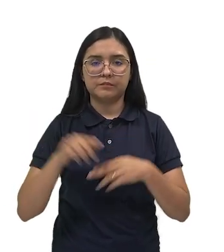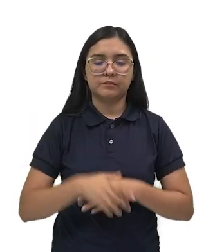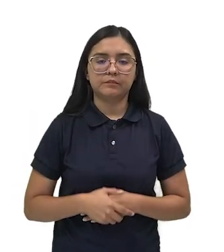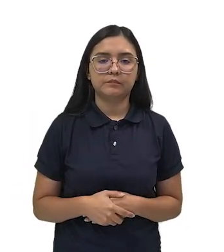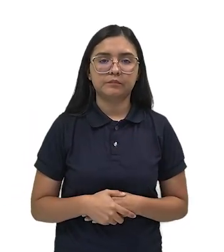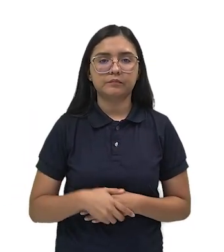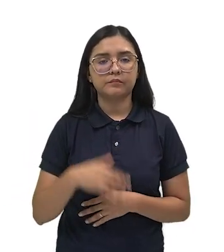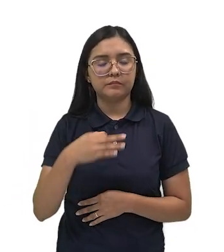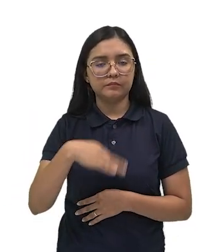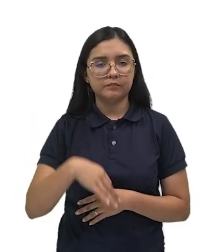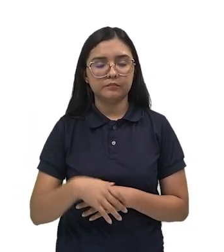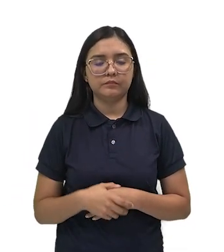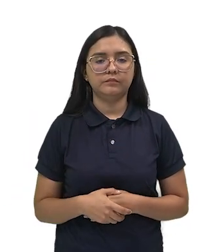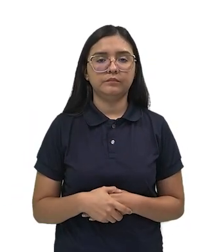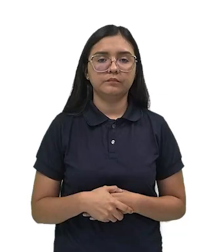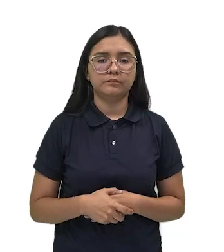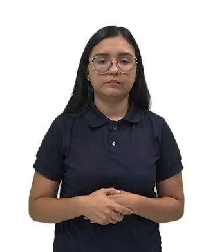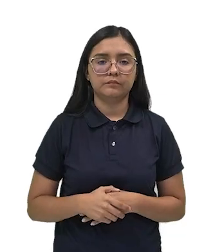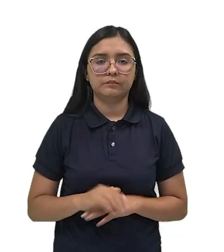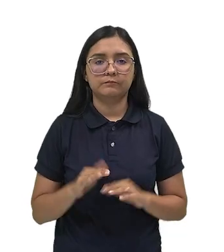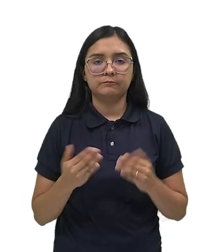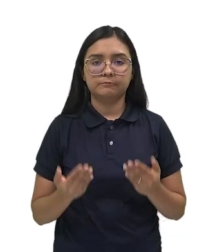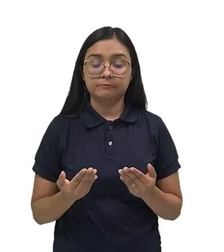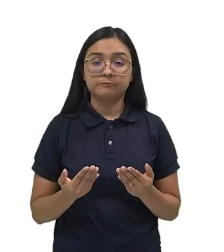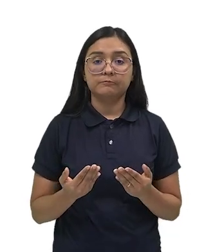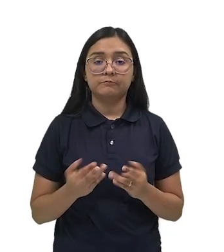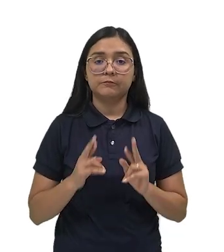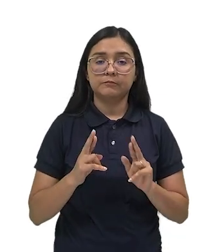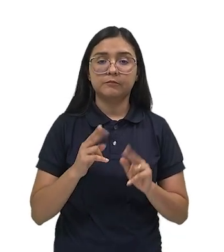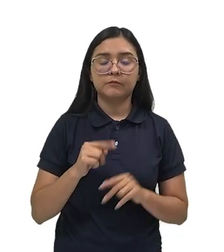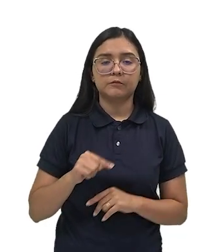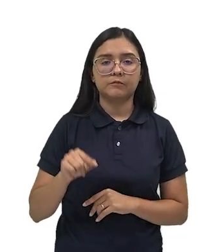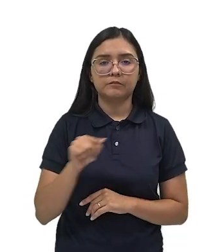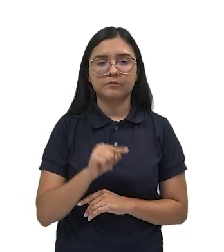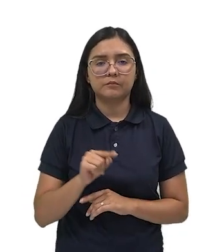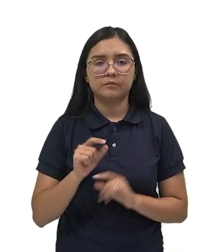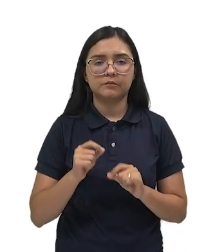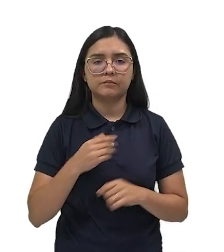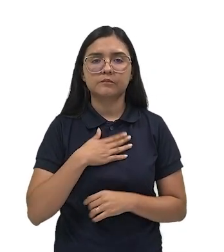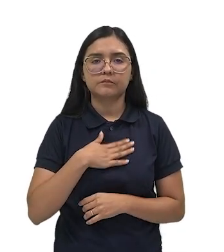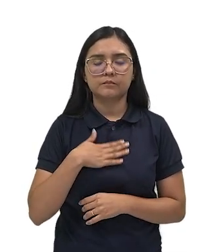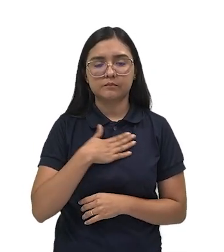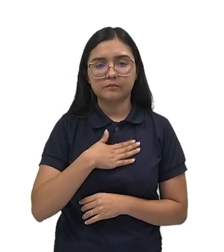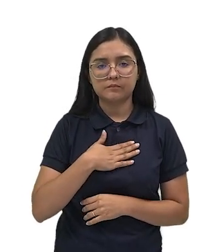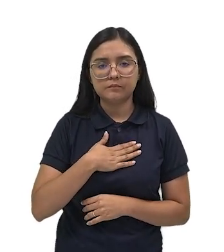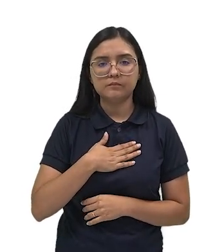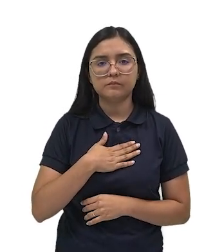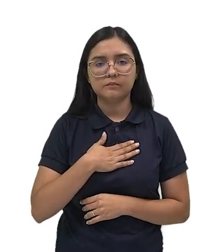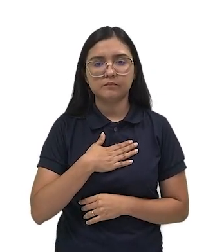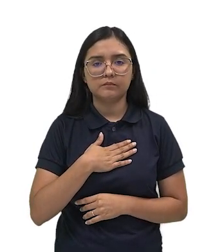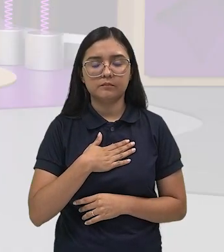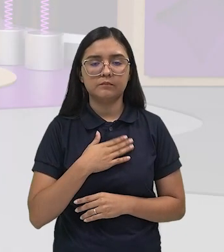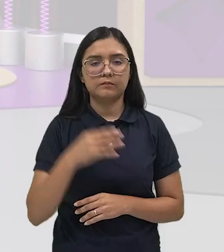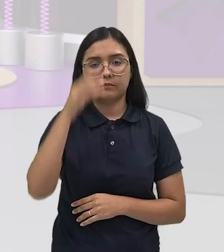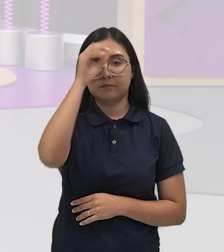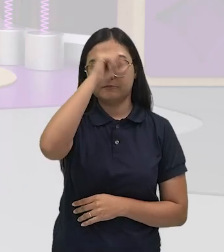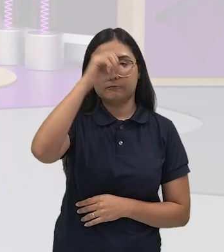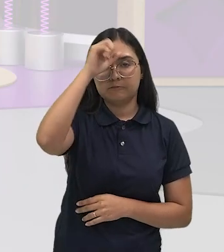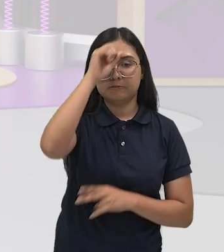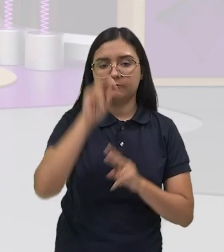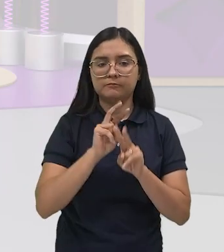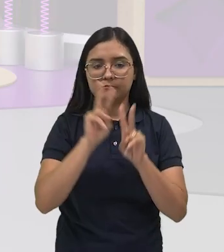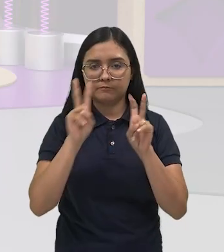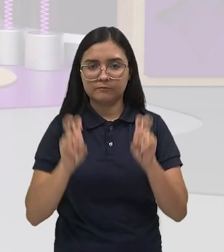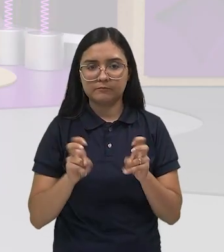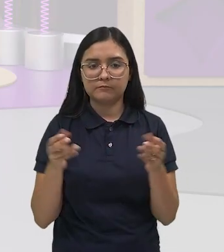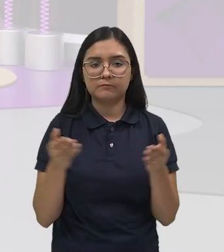bissetriz, ok? Então, pessoal, espero que vocês tenham gostado e aprendido bastante